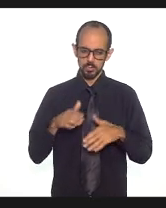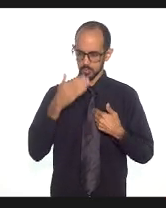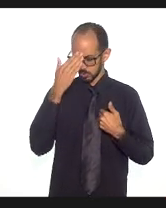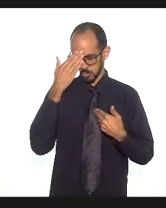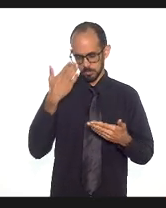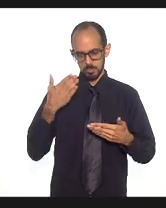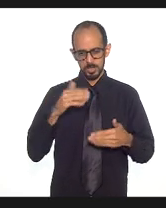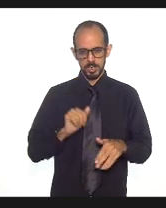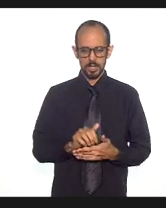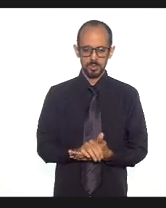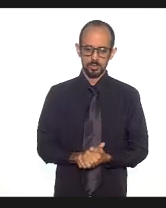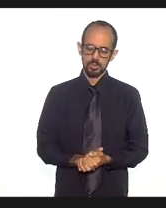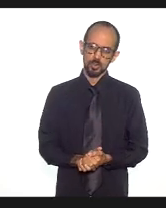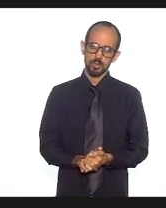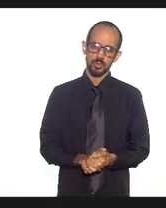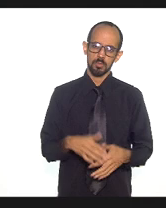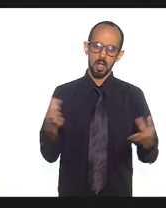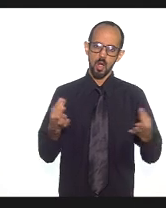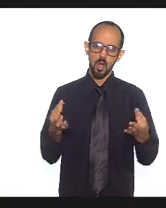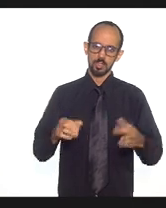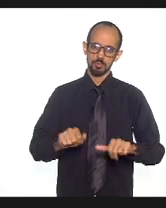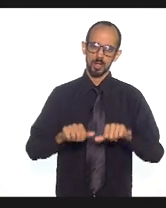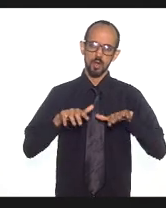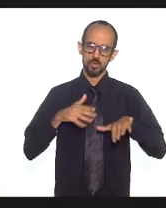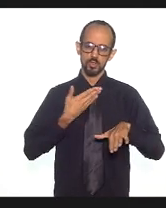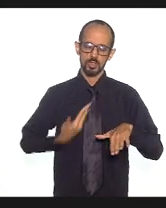obrigado e uma ótima audiência a todos.